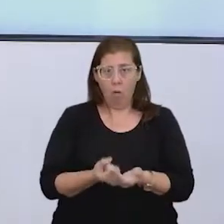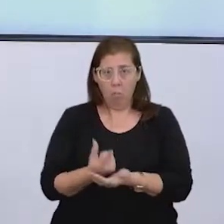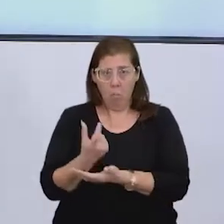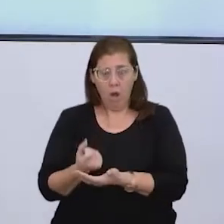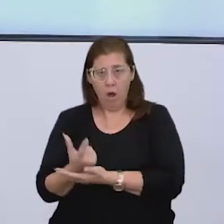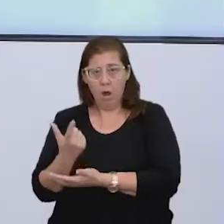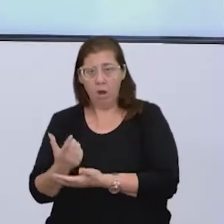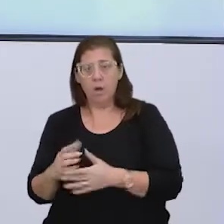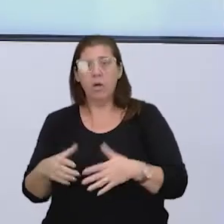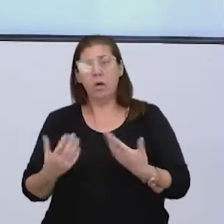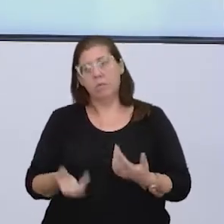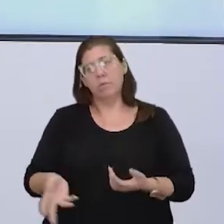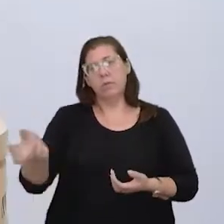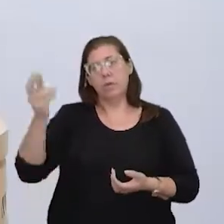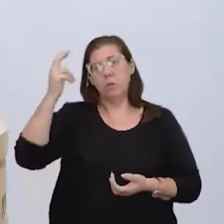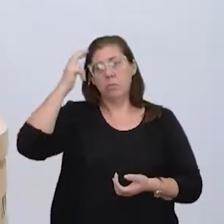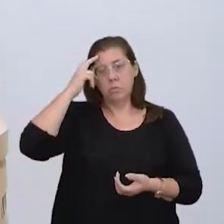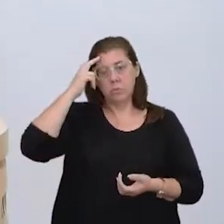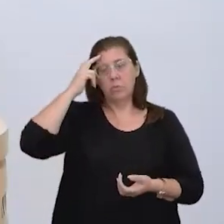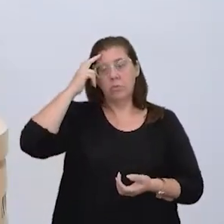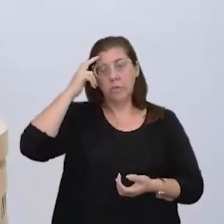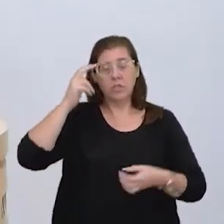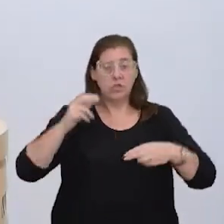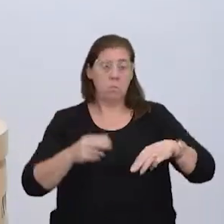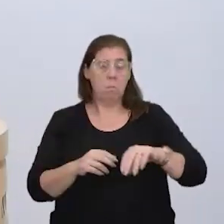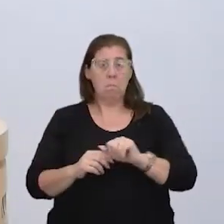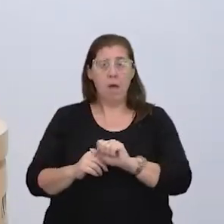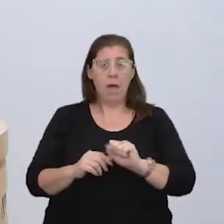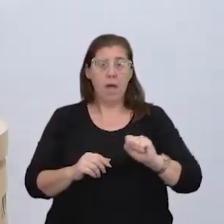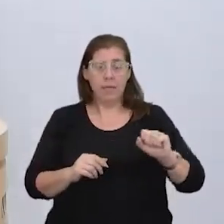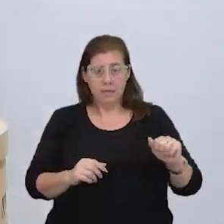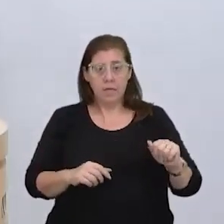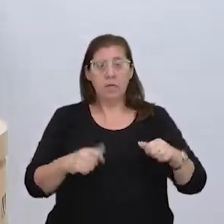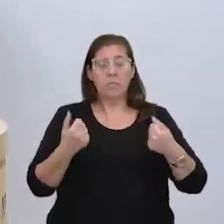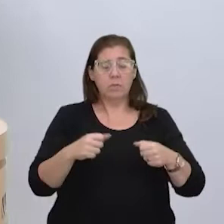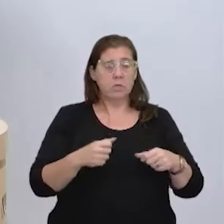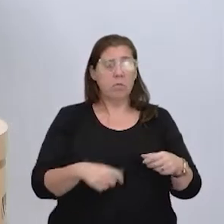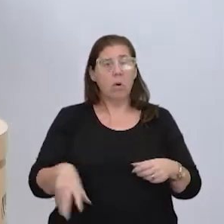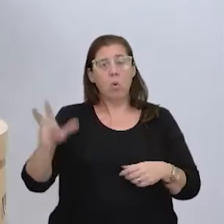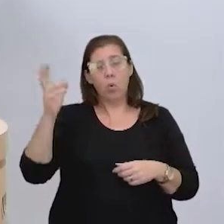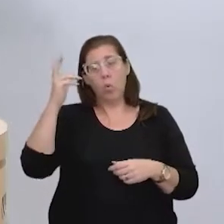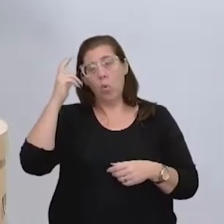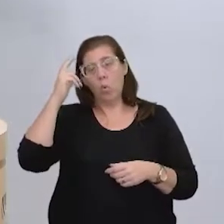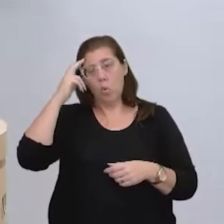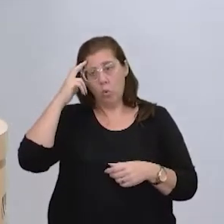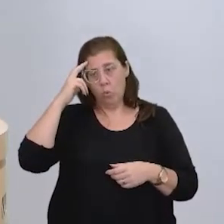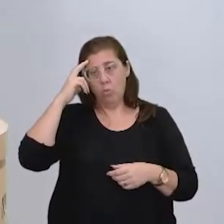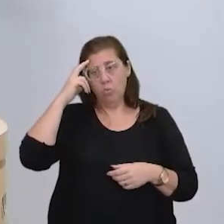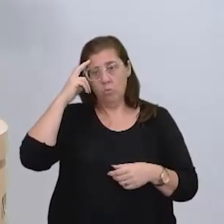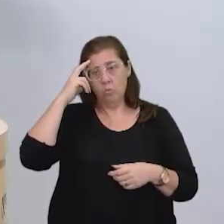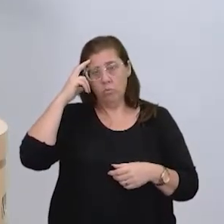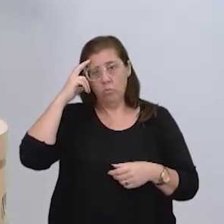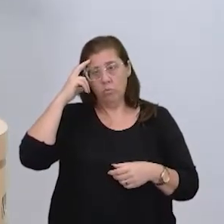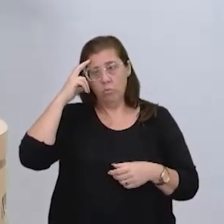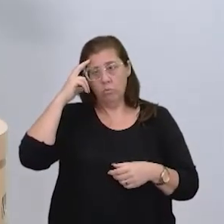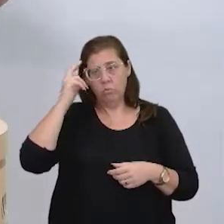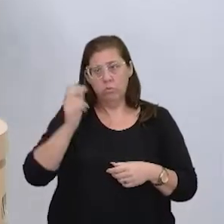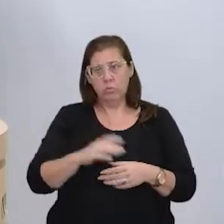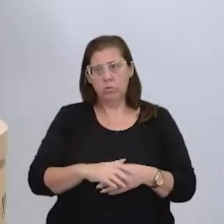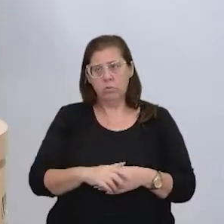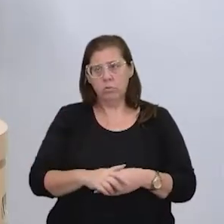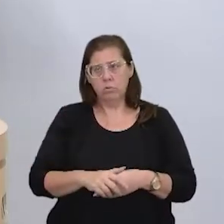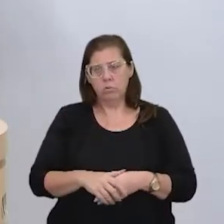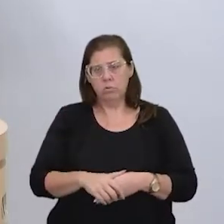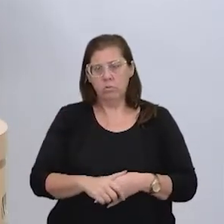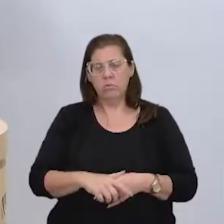a ideia da cultura de massa, que é o quê? Eu preciso gerar uma cultura, né? Então, algo que comece a